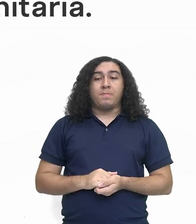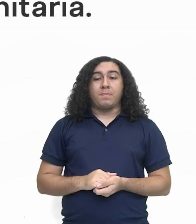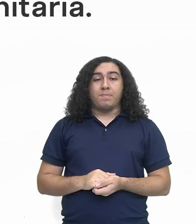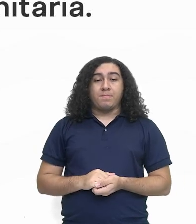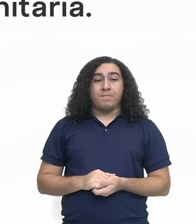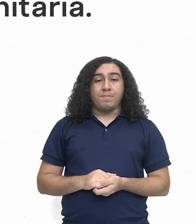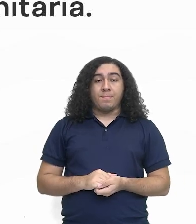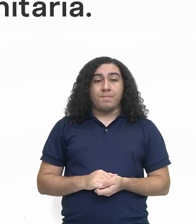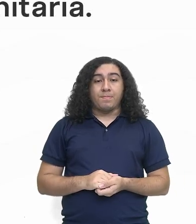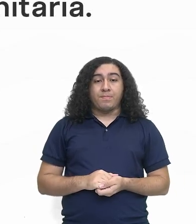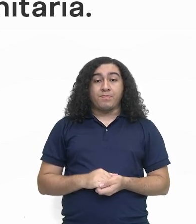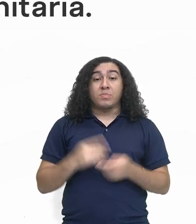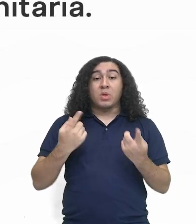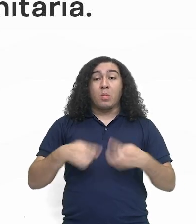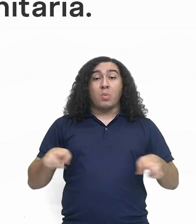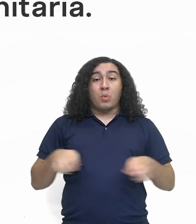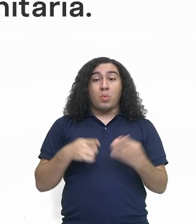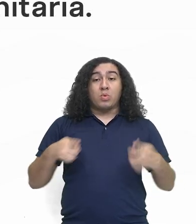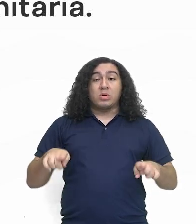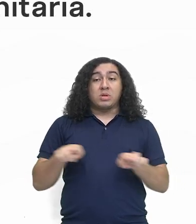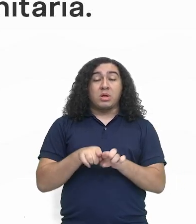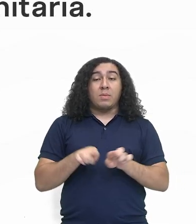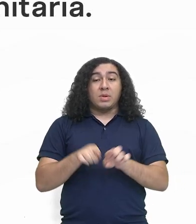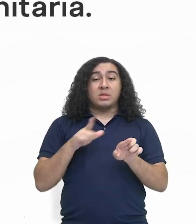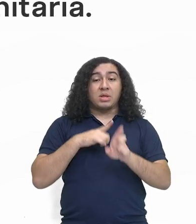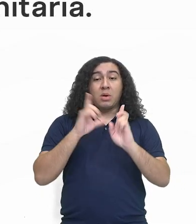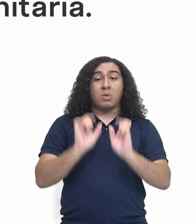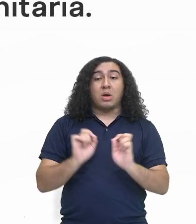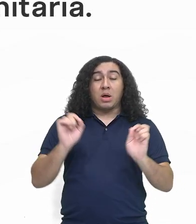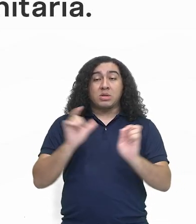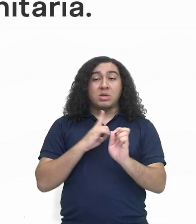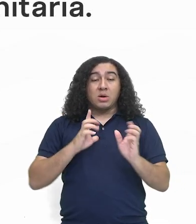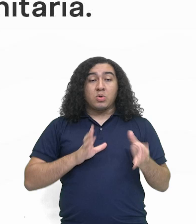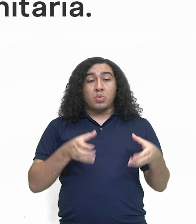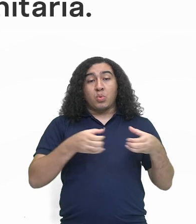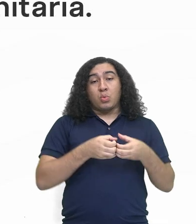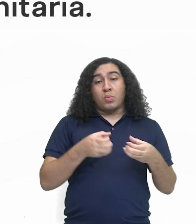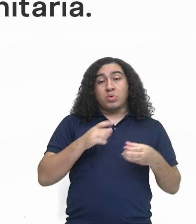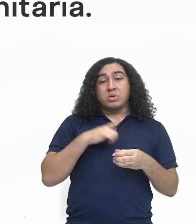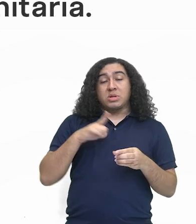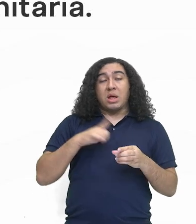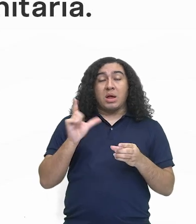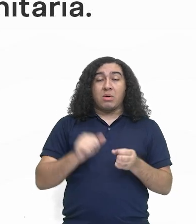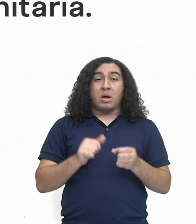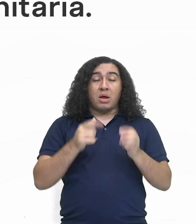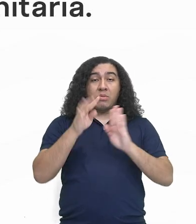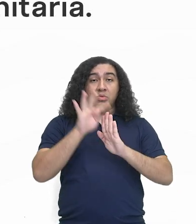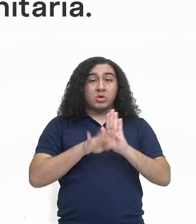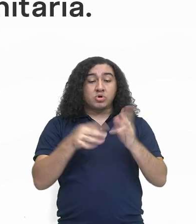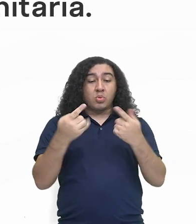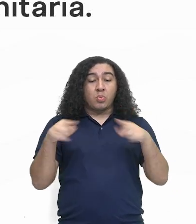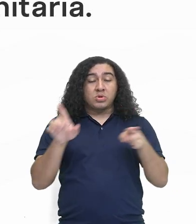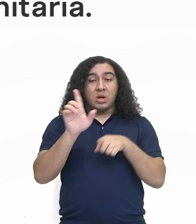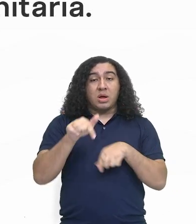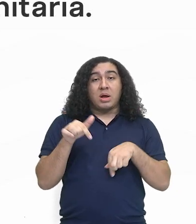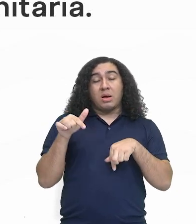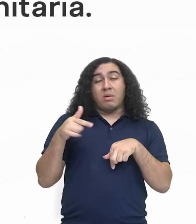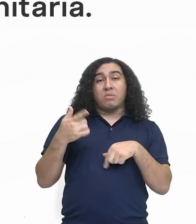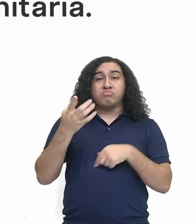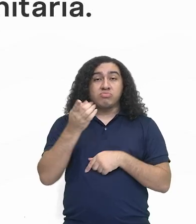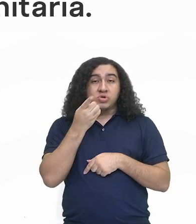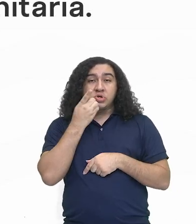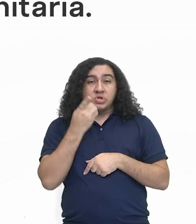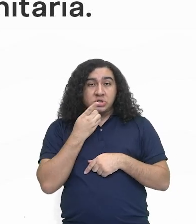de tambores. As canções são geralmente entoadas em coro, com letras que abordam temas do cotidiano, histórias de